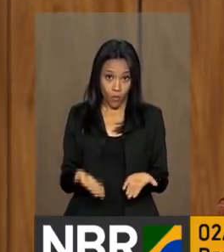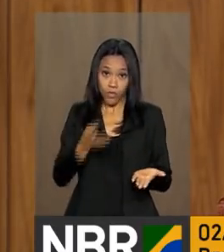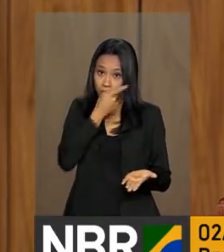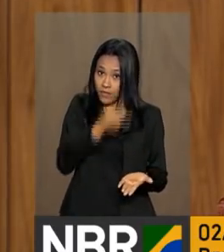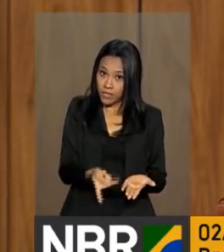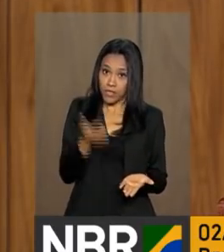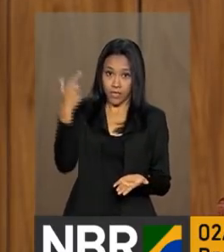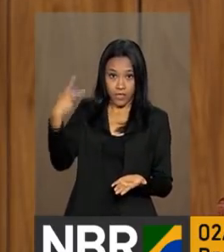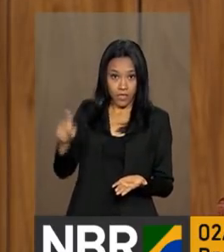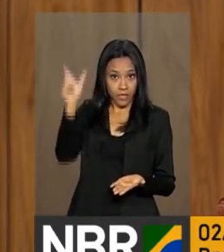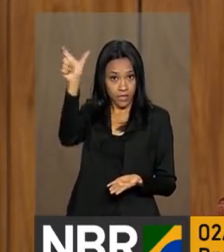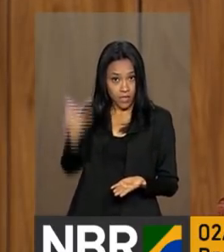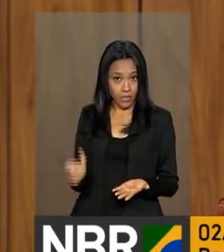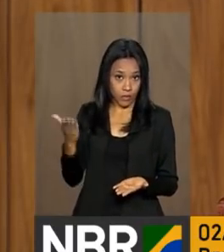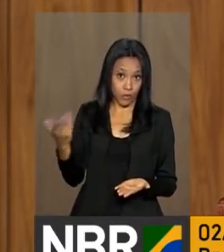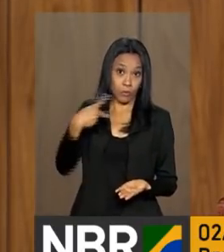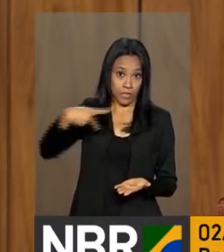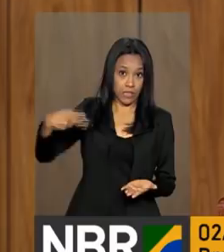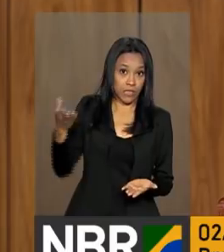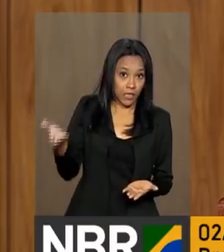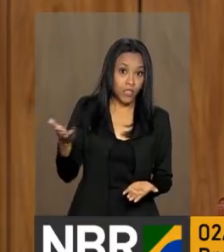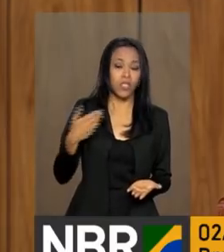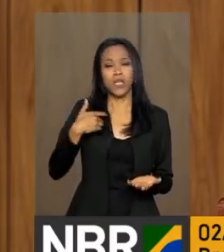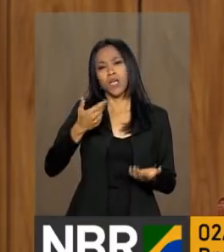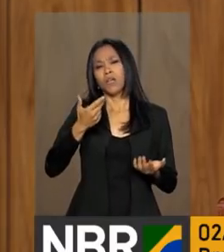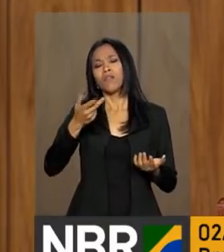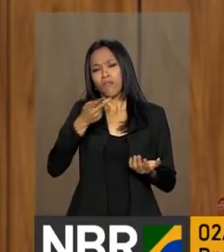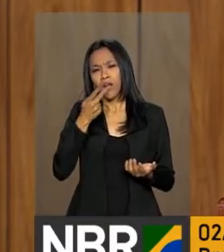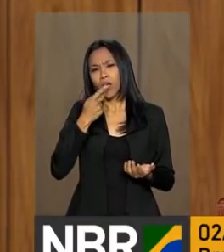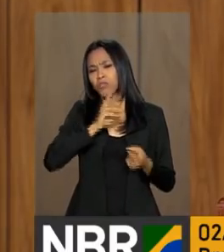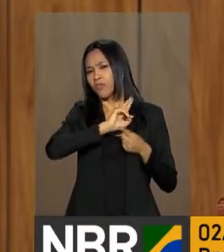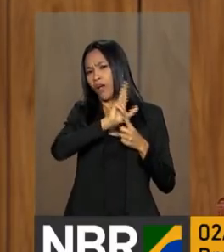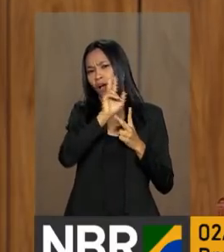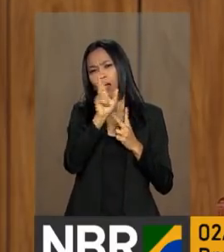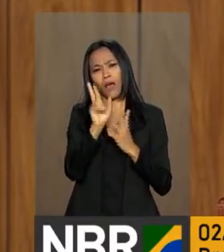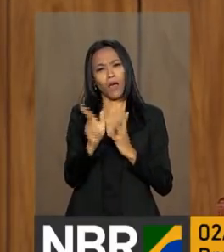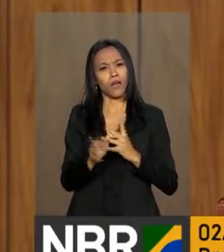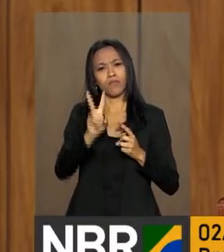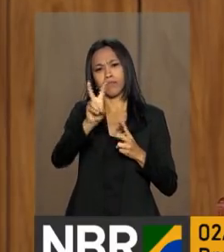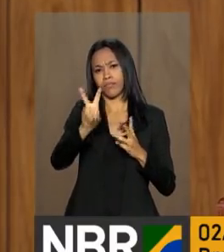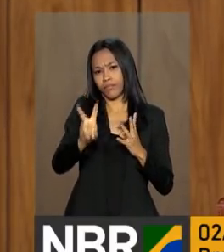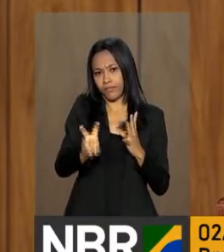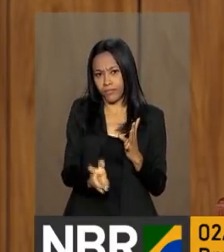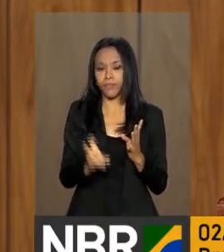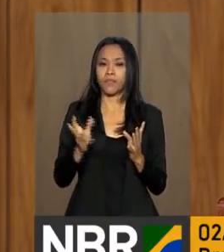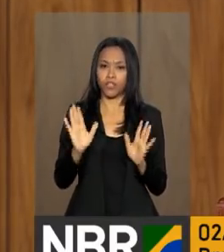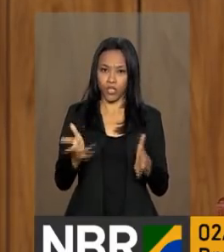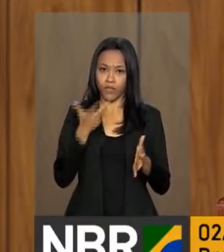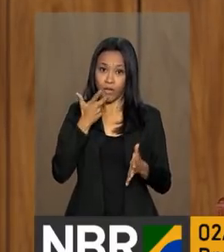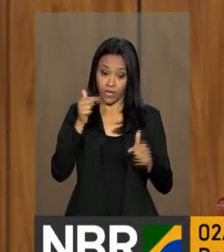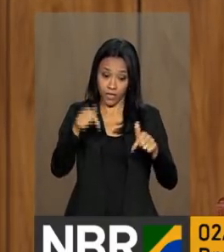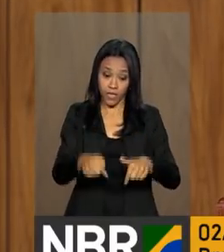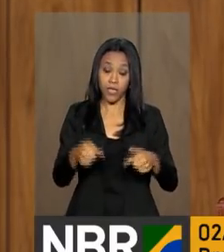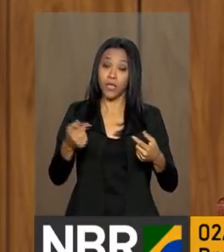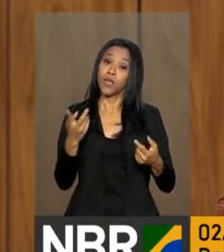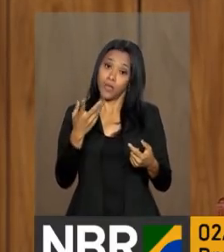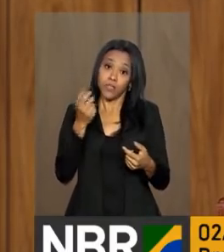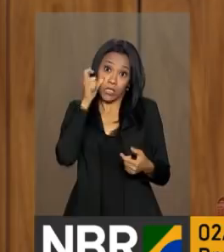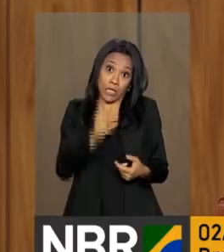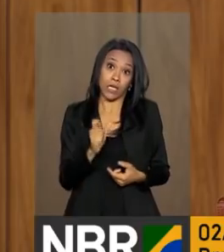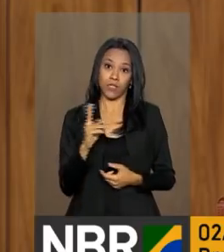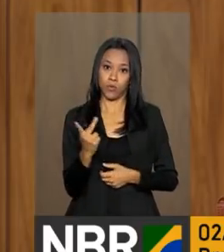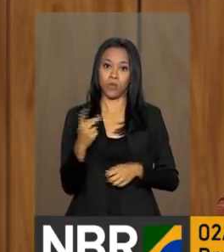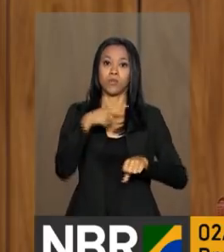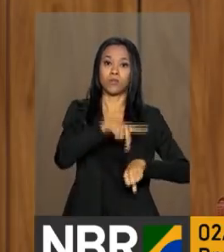Buterse permitiu que nós tratássemos das mais variadas questões, como disse ao início desta fala, questões bilaterais